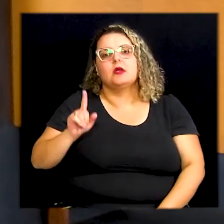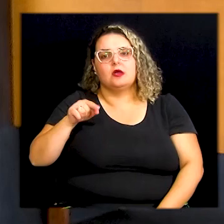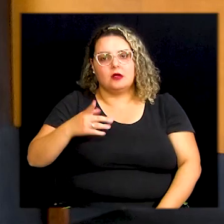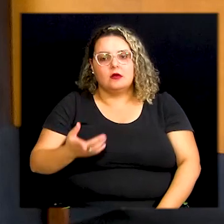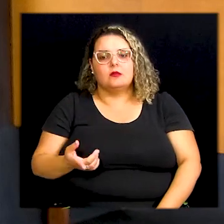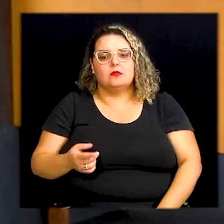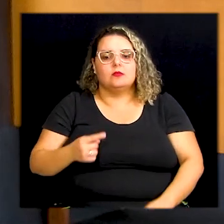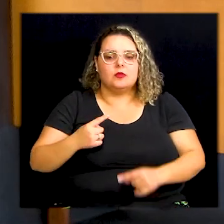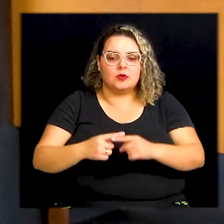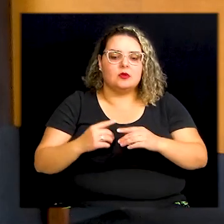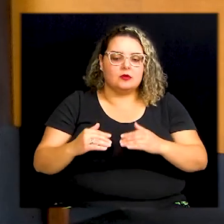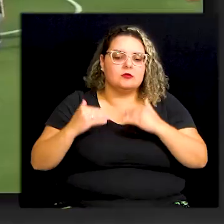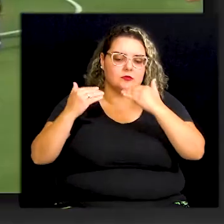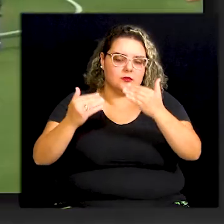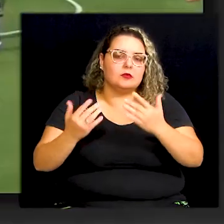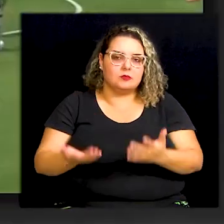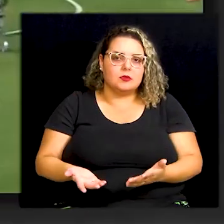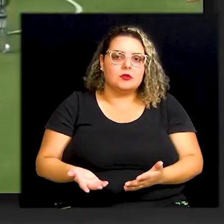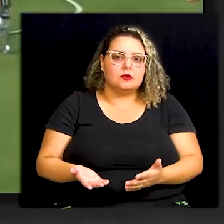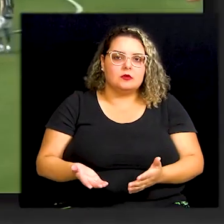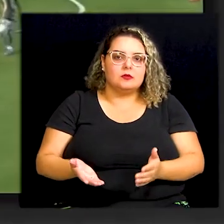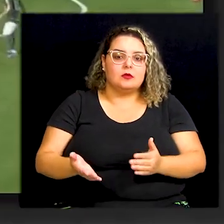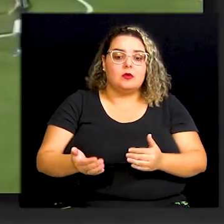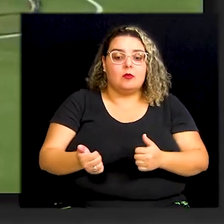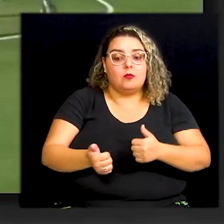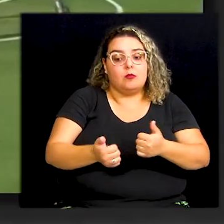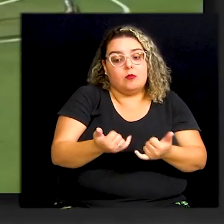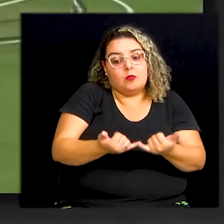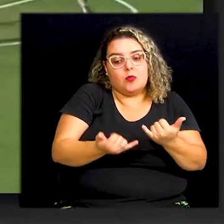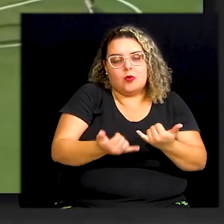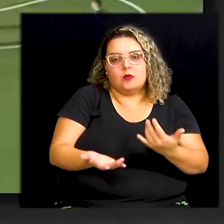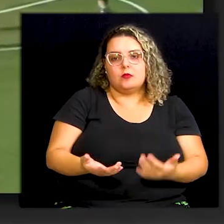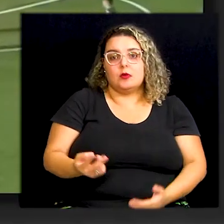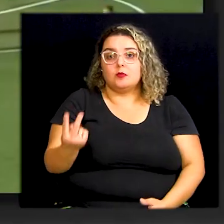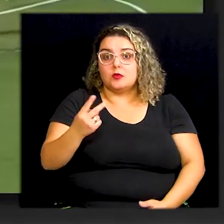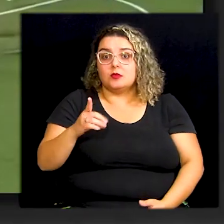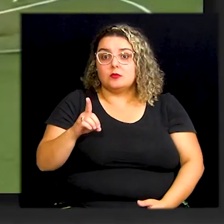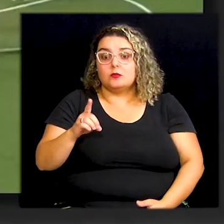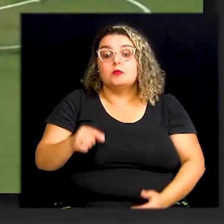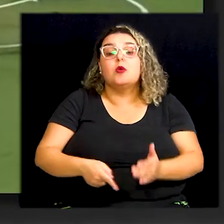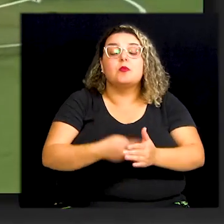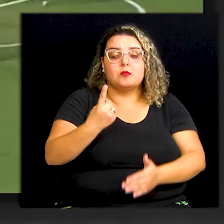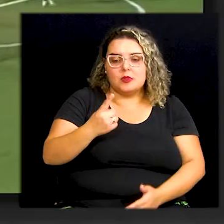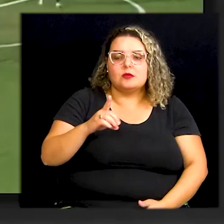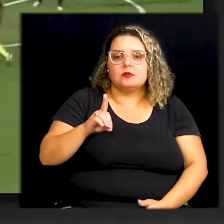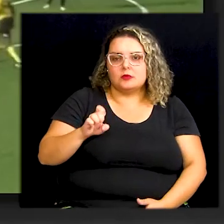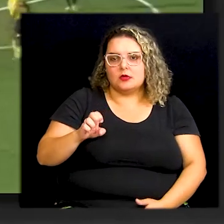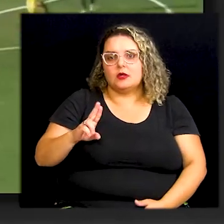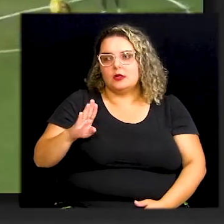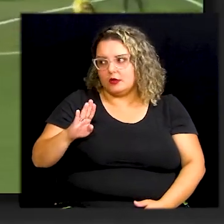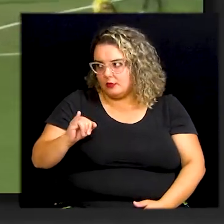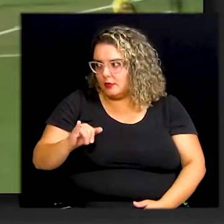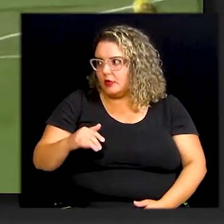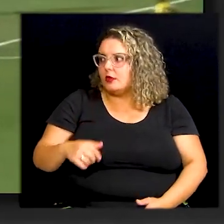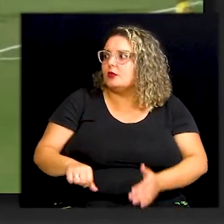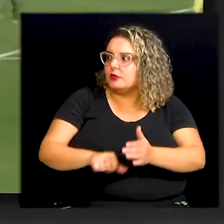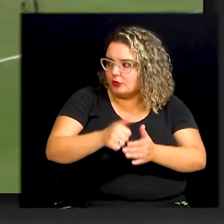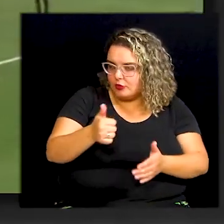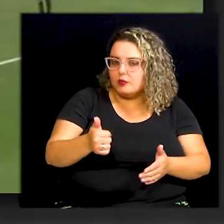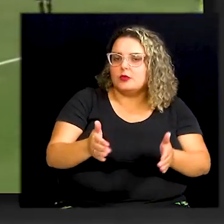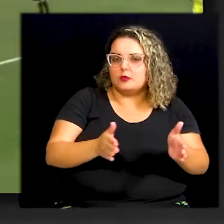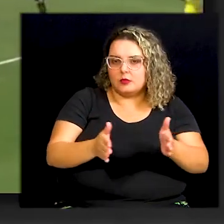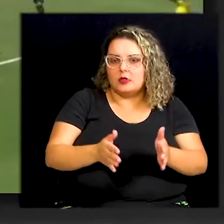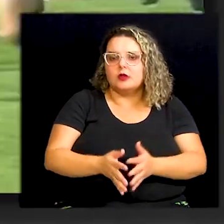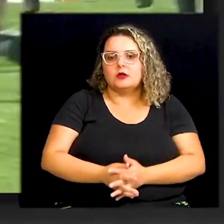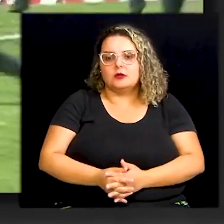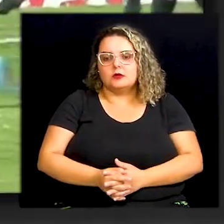porque a gente subiu, né? Eu subi recentemente e era meu segundo derby, era meu primeiro derby, né? Do primeiro turno, lá no